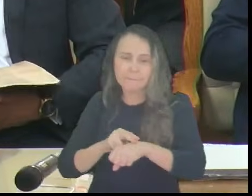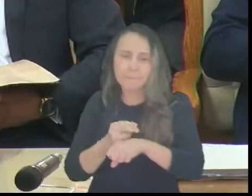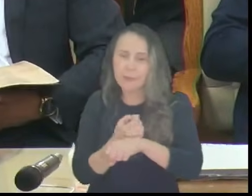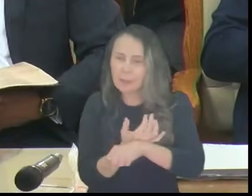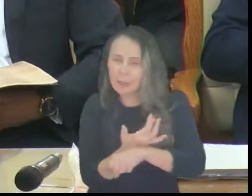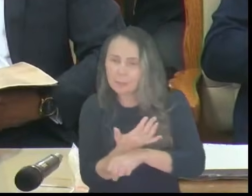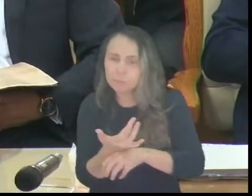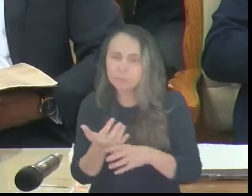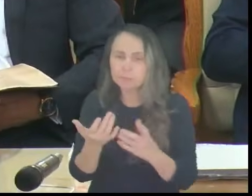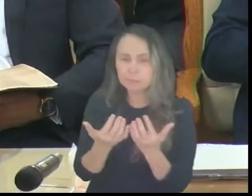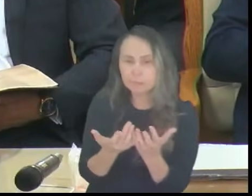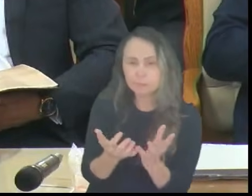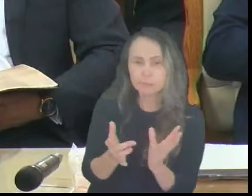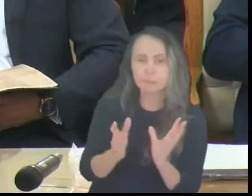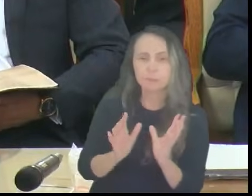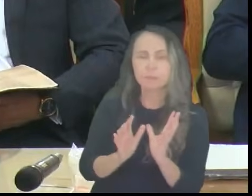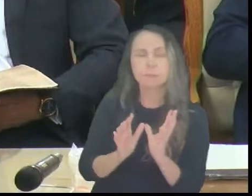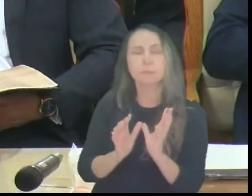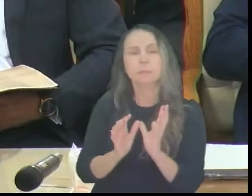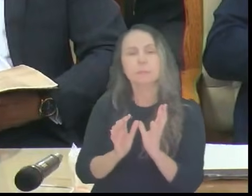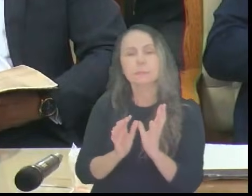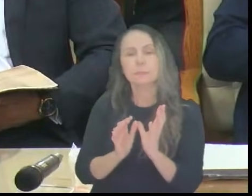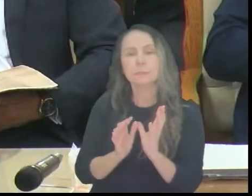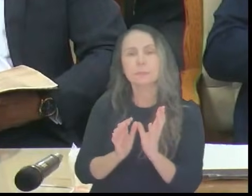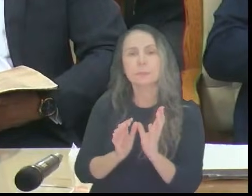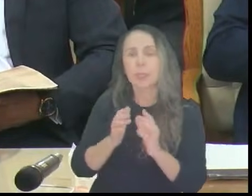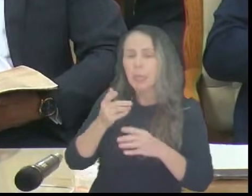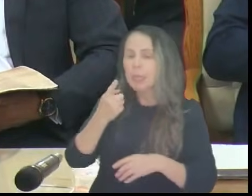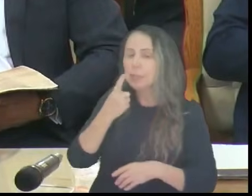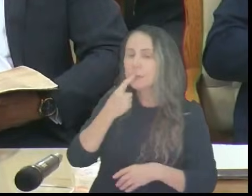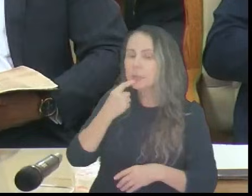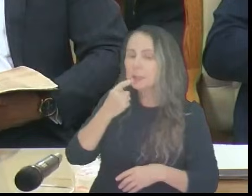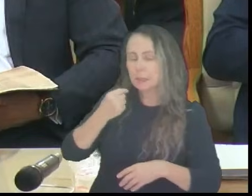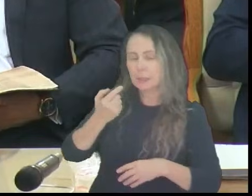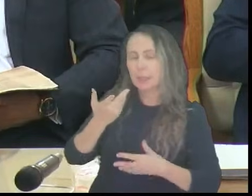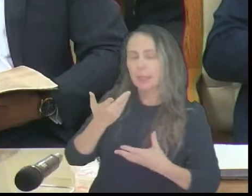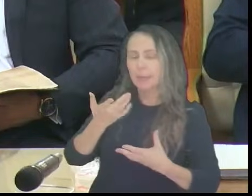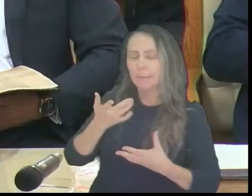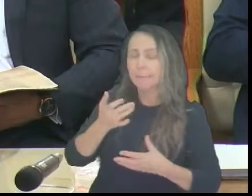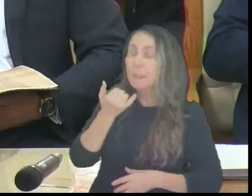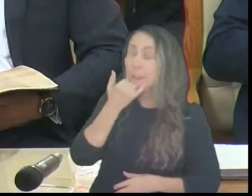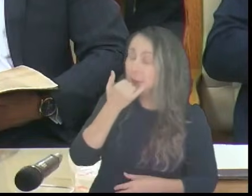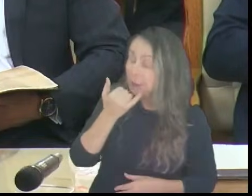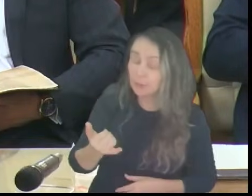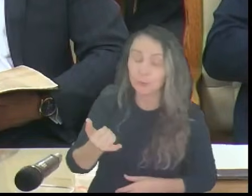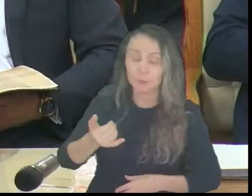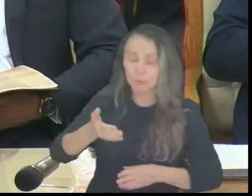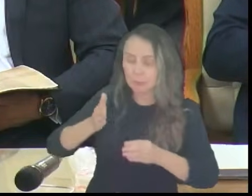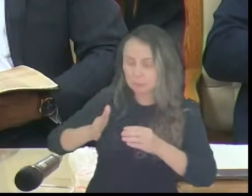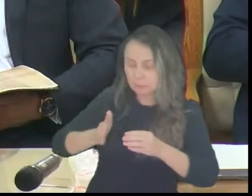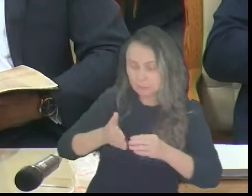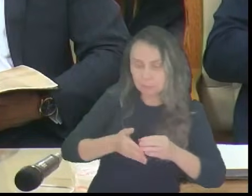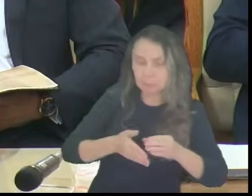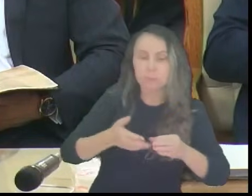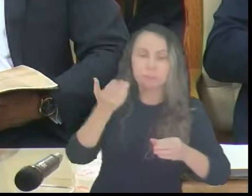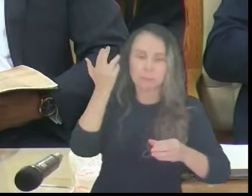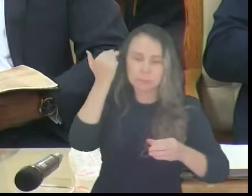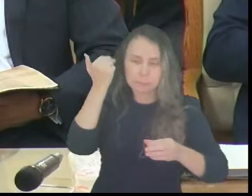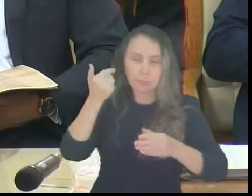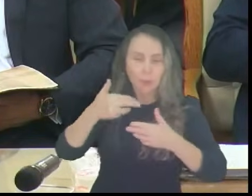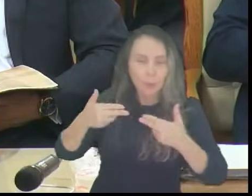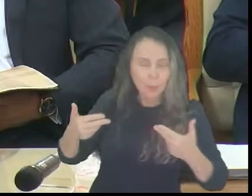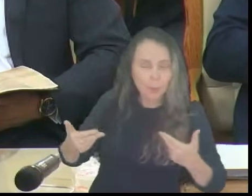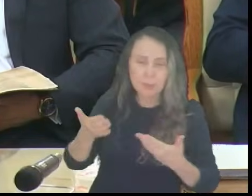o Aspenaz disse: mas vocês vão ficar magros. Eu disse: faça o teste. Faça o teste,